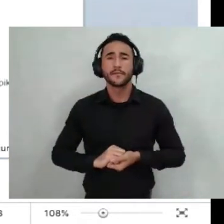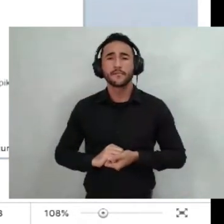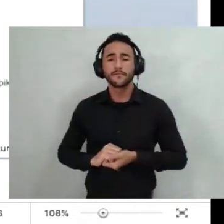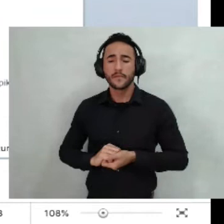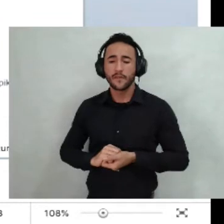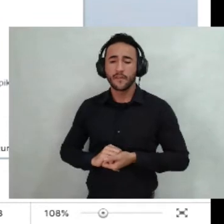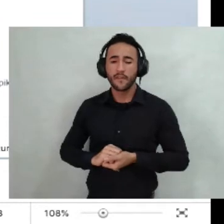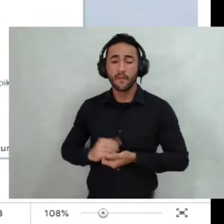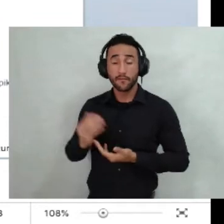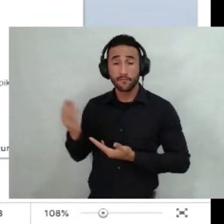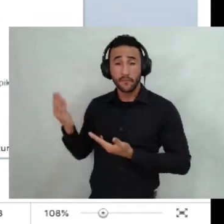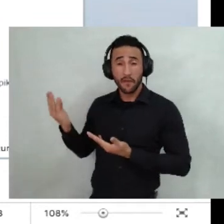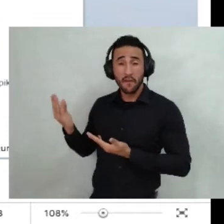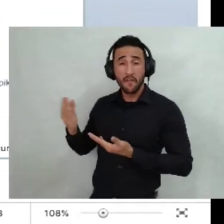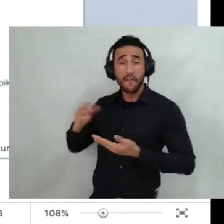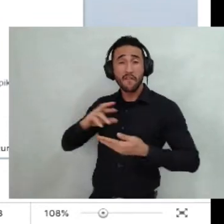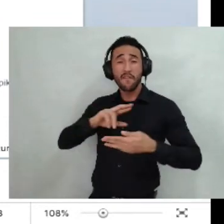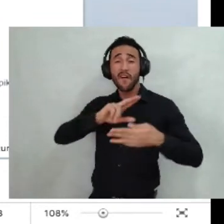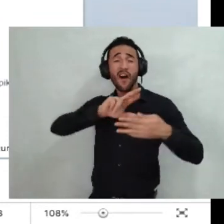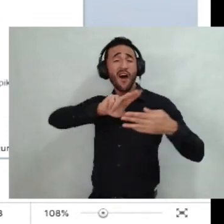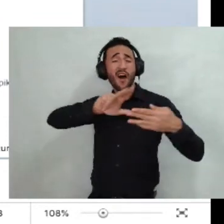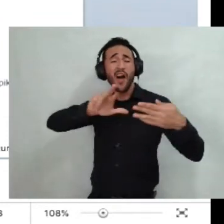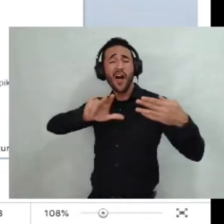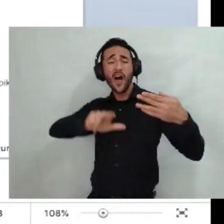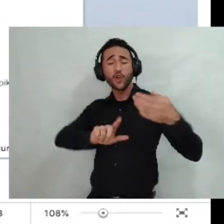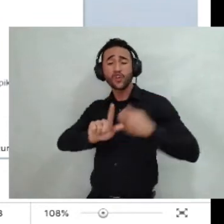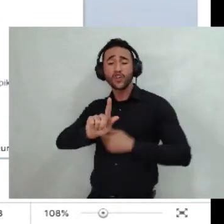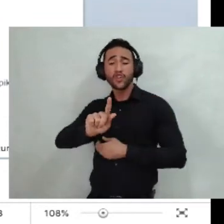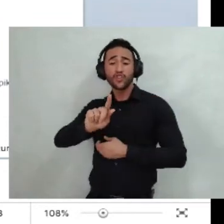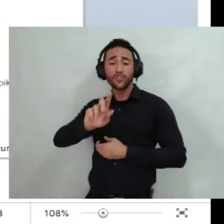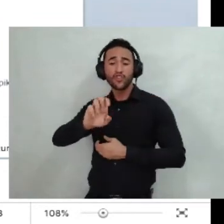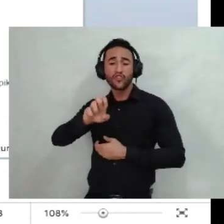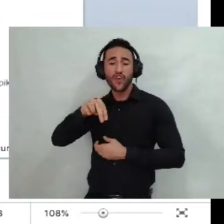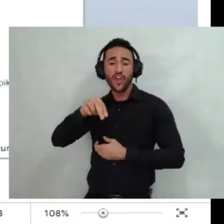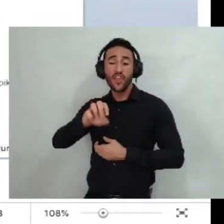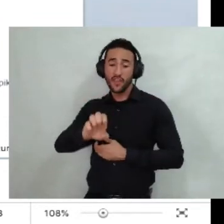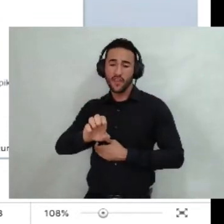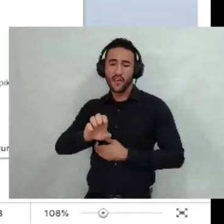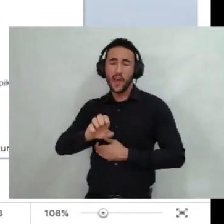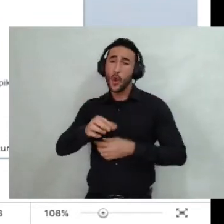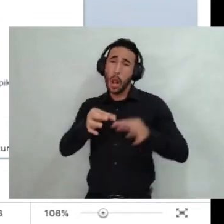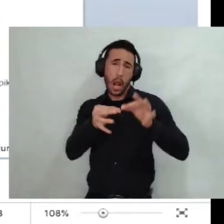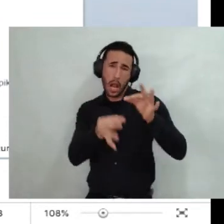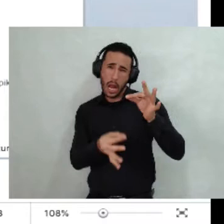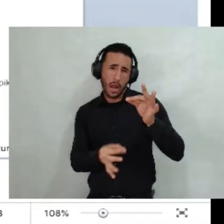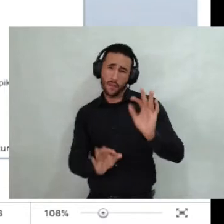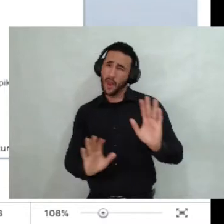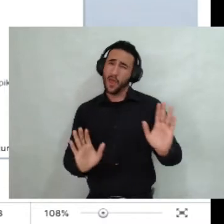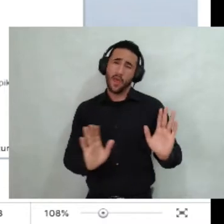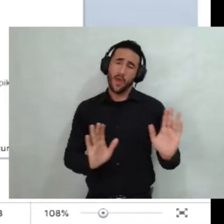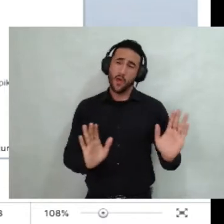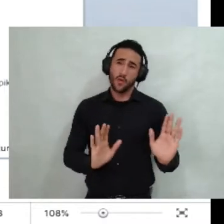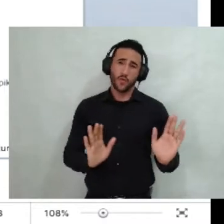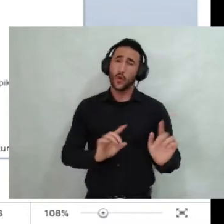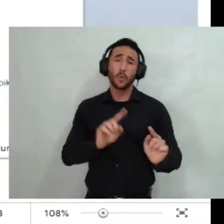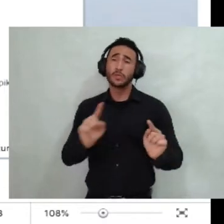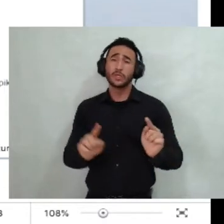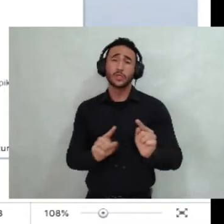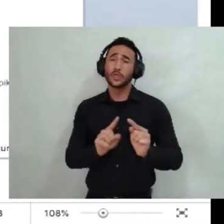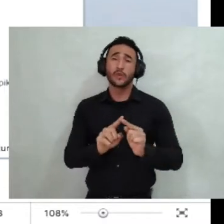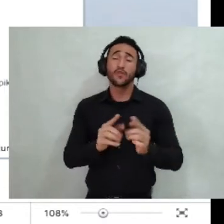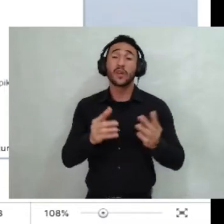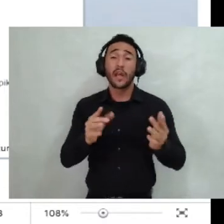vários genes aqui descritos, eu não vou me alongar na descrição da função de cada um desses genes.